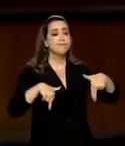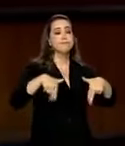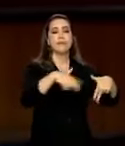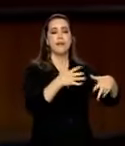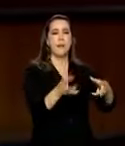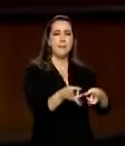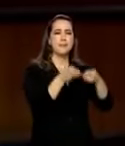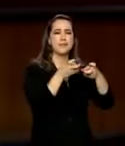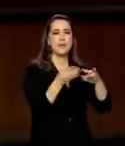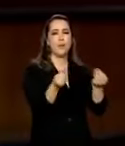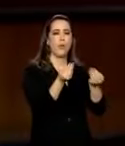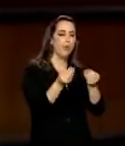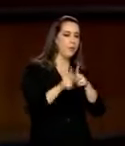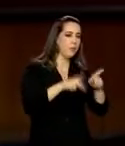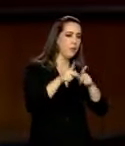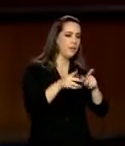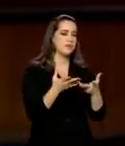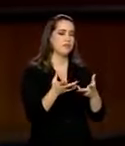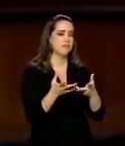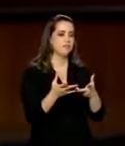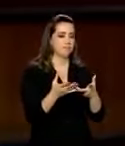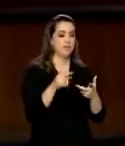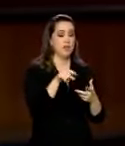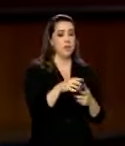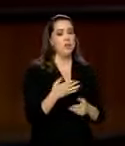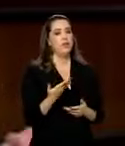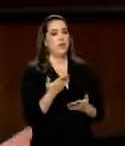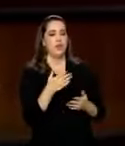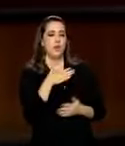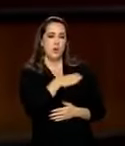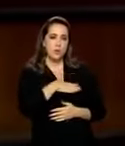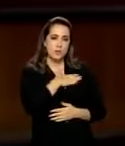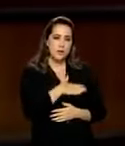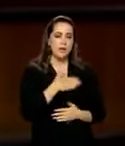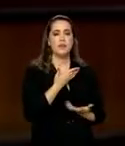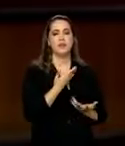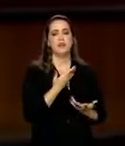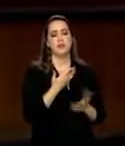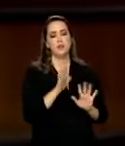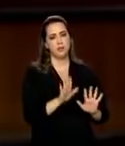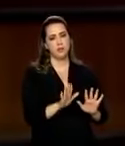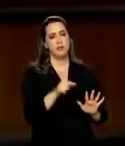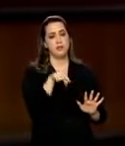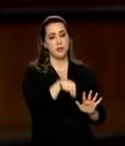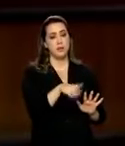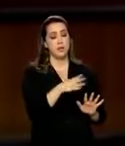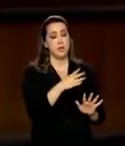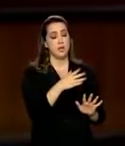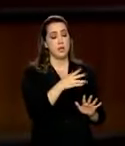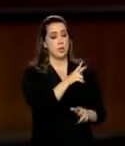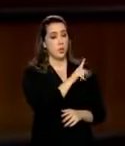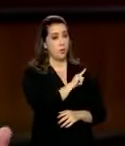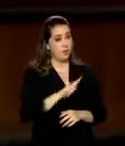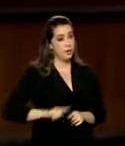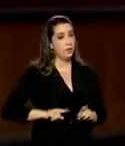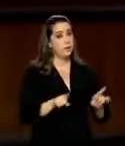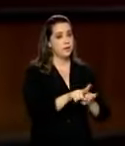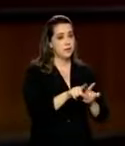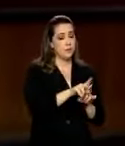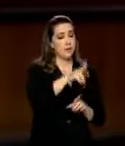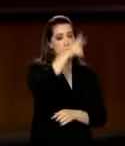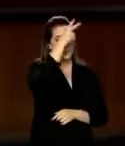população. Como eu gostaria que governadores e prefeitos, né? Prefeitos eu não conheço muito, posso me equivocar aqui, mas governadores fizessem aquilo